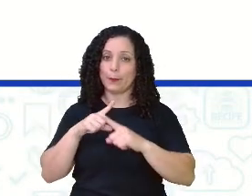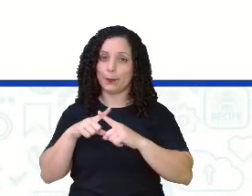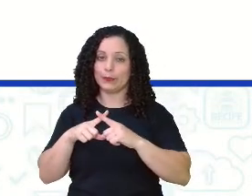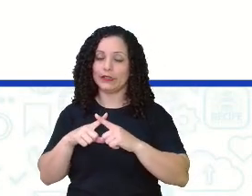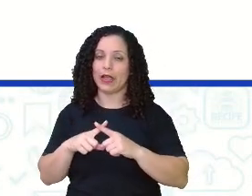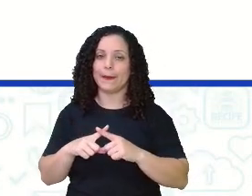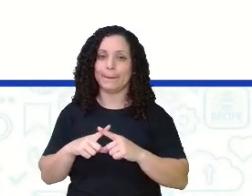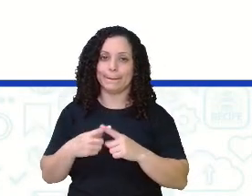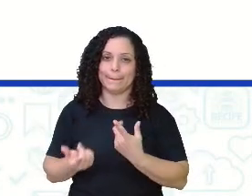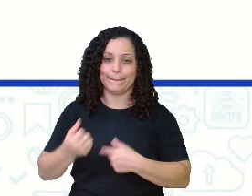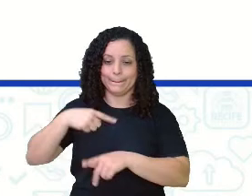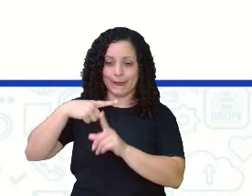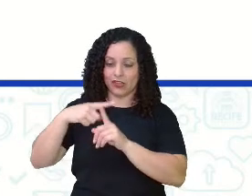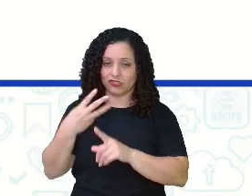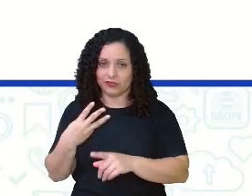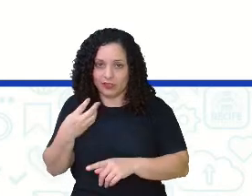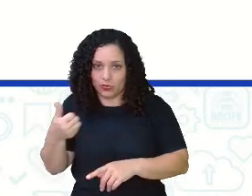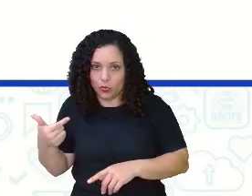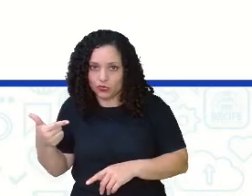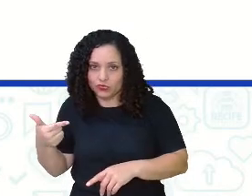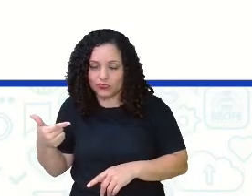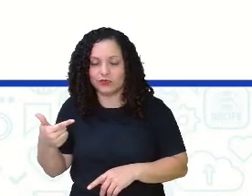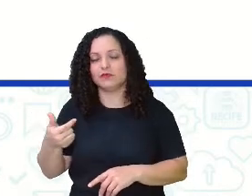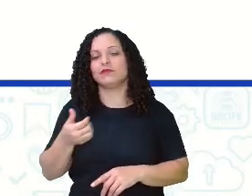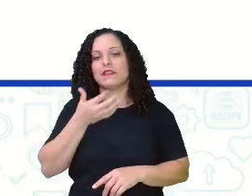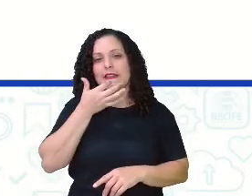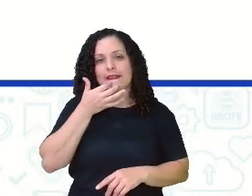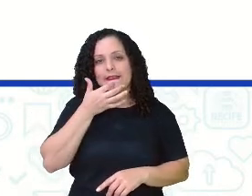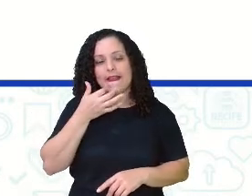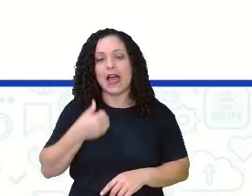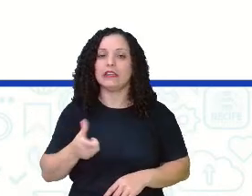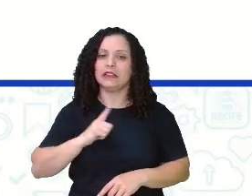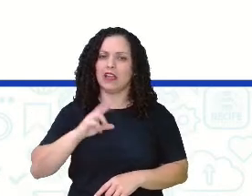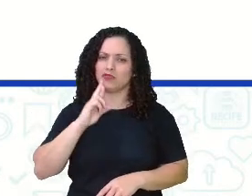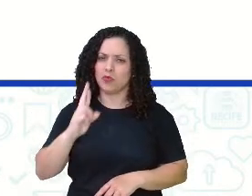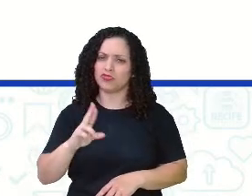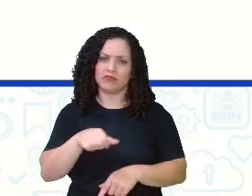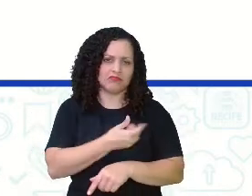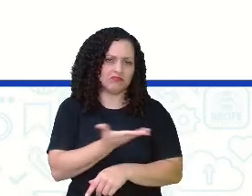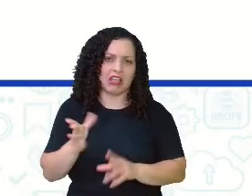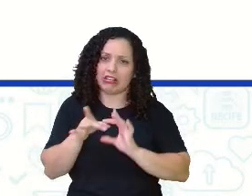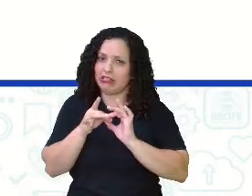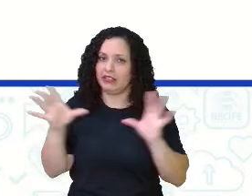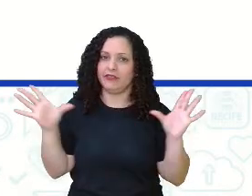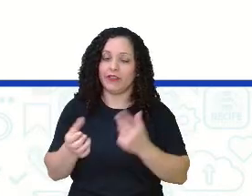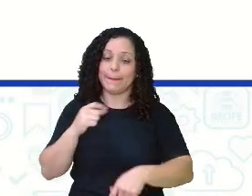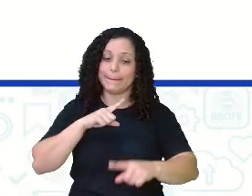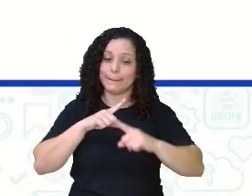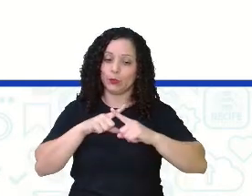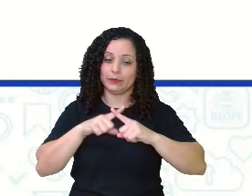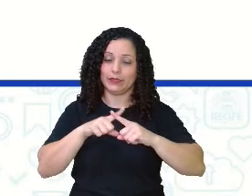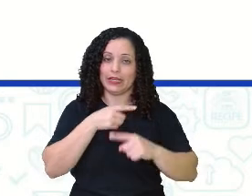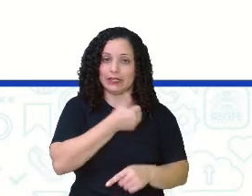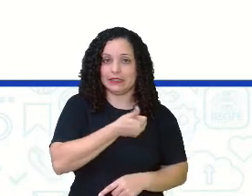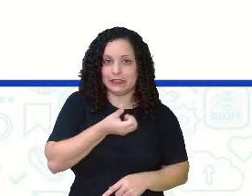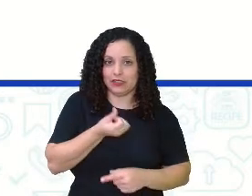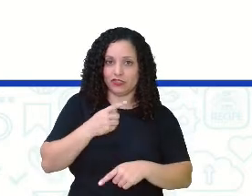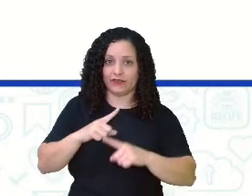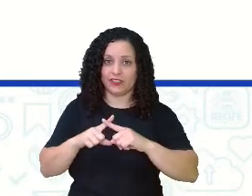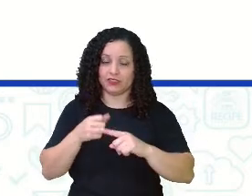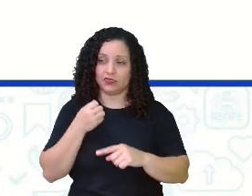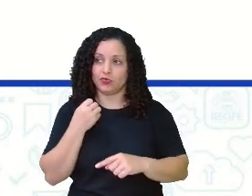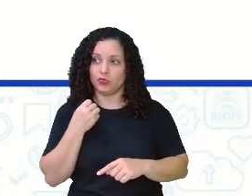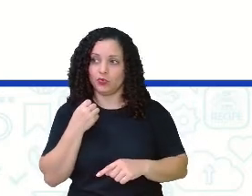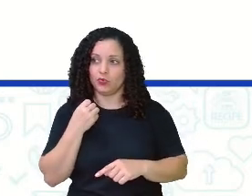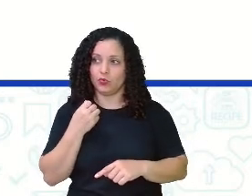mais 32, porque é 16 vezes 2, aí vai dar 192, você que sabe. Você vai multiplicar 16 vezes 2 da maneira que você achar